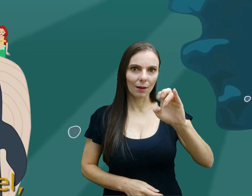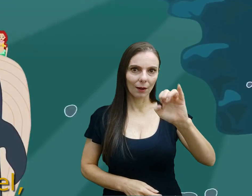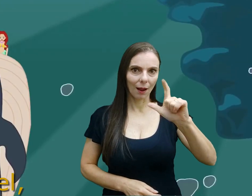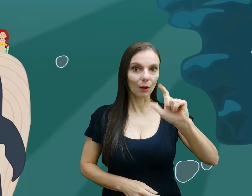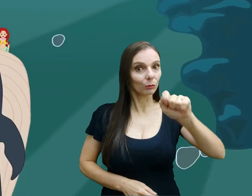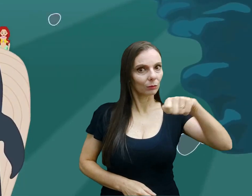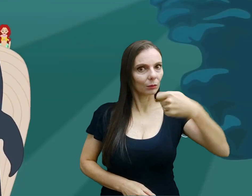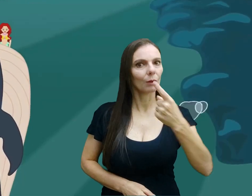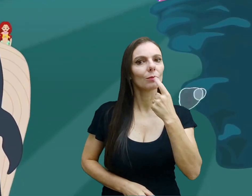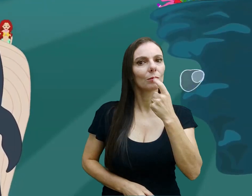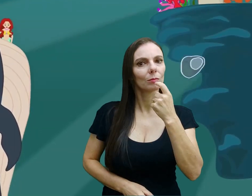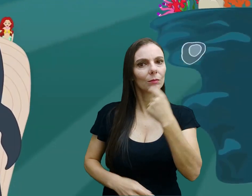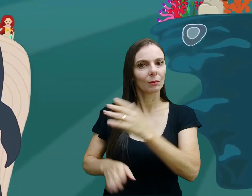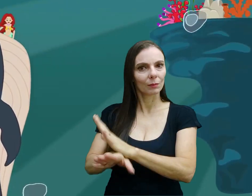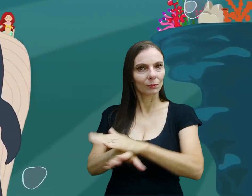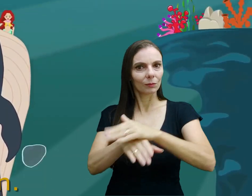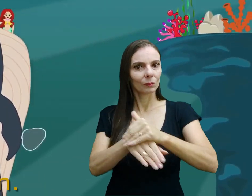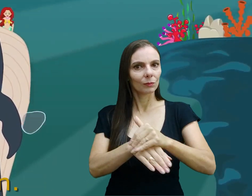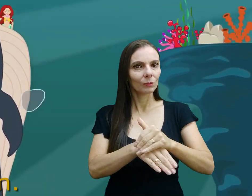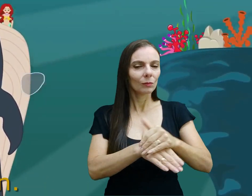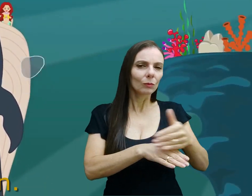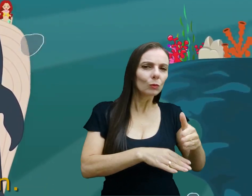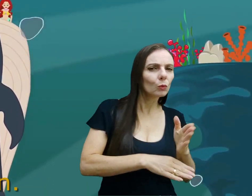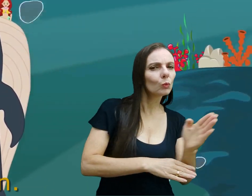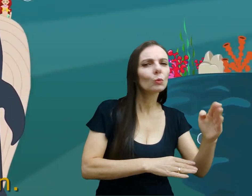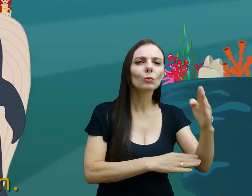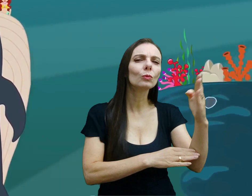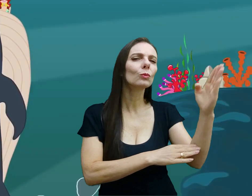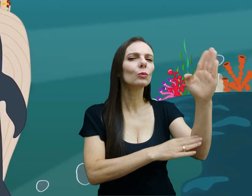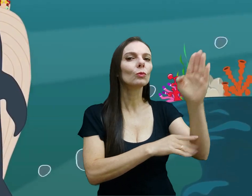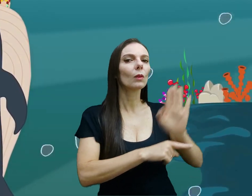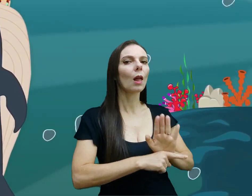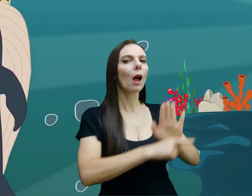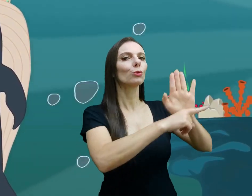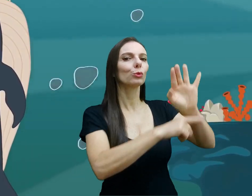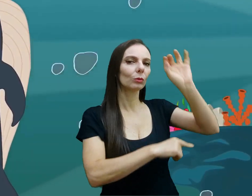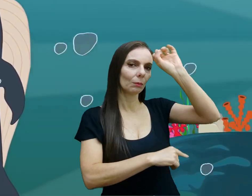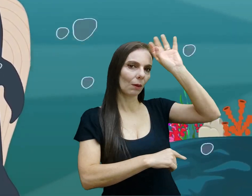sereia Ariel nadou acima do mar com a ajuda de Hiron.